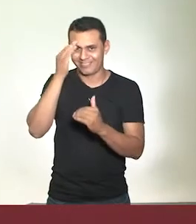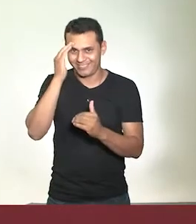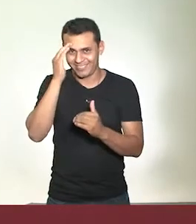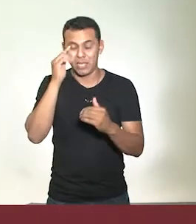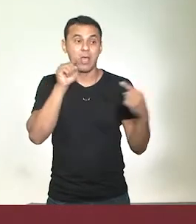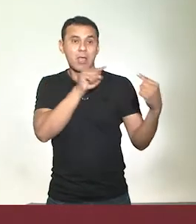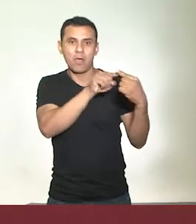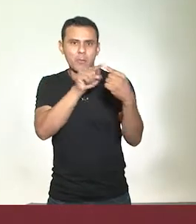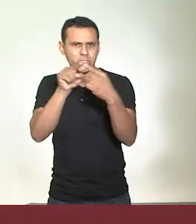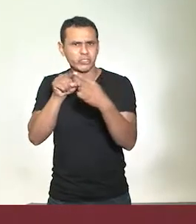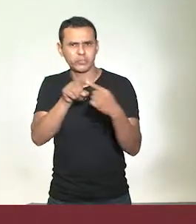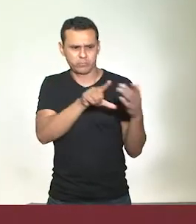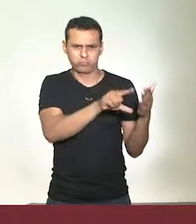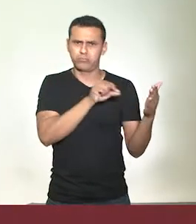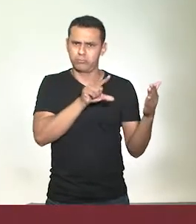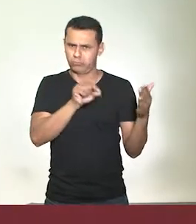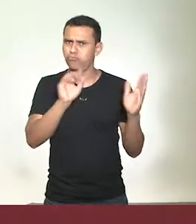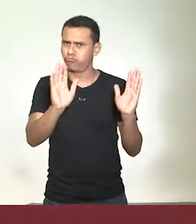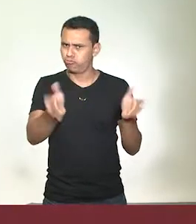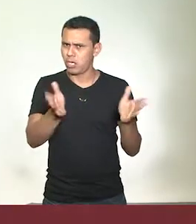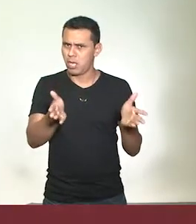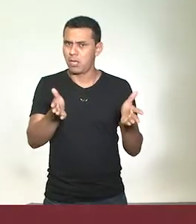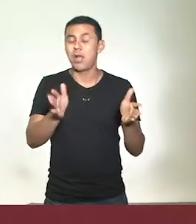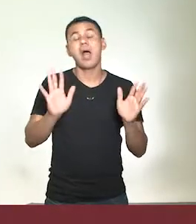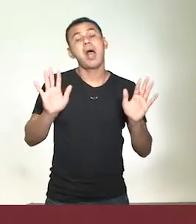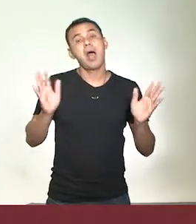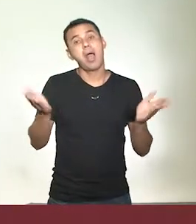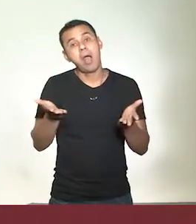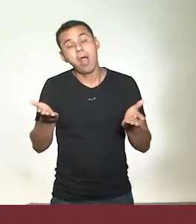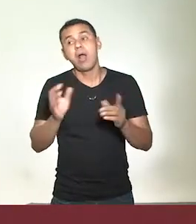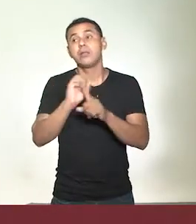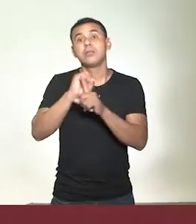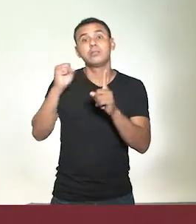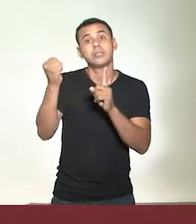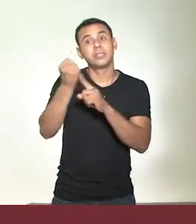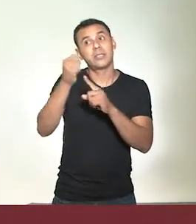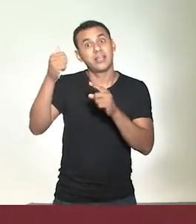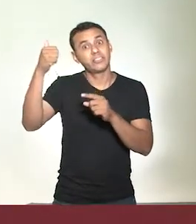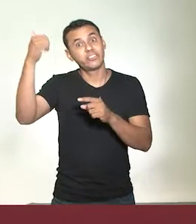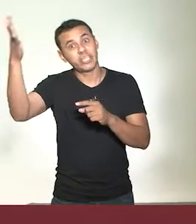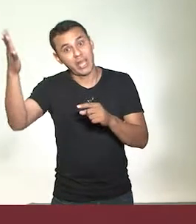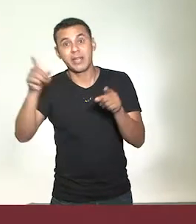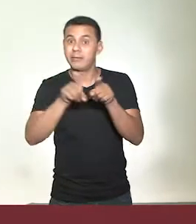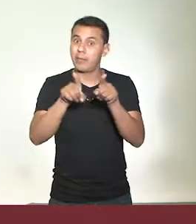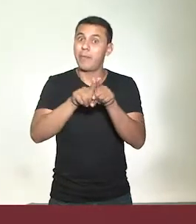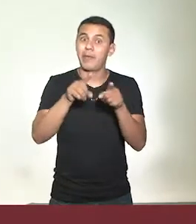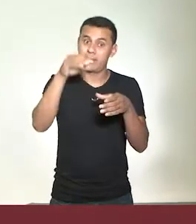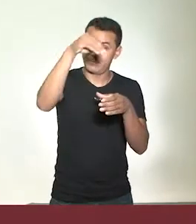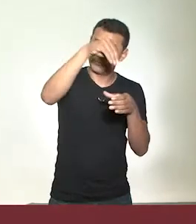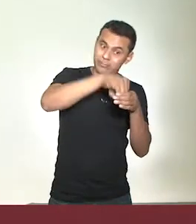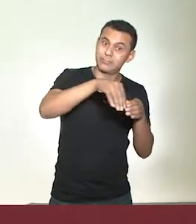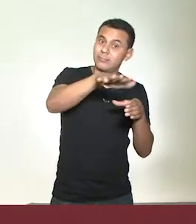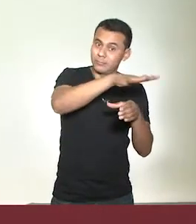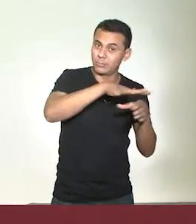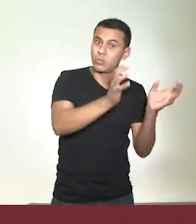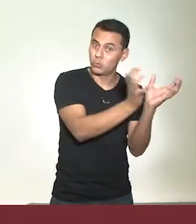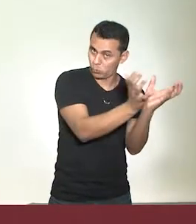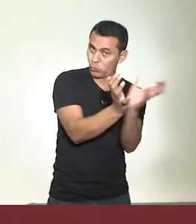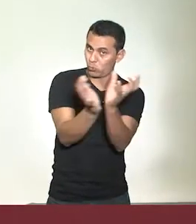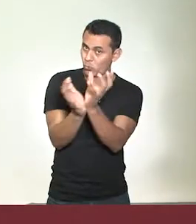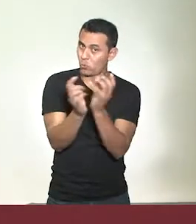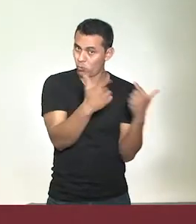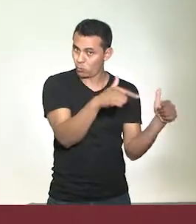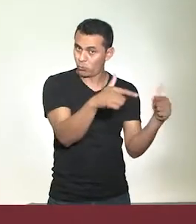os objetivos estão definidos agora a sociedade externa da universidade e os os